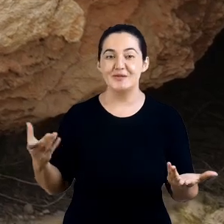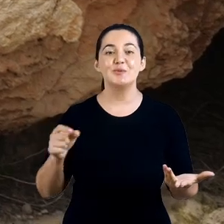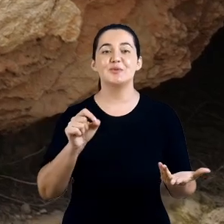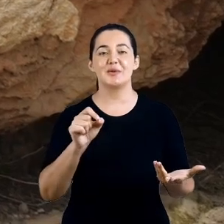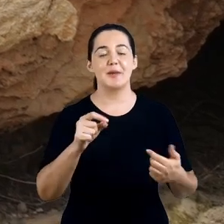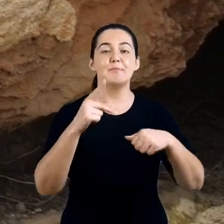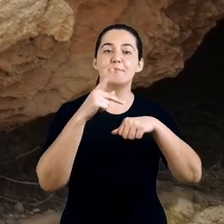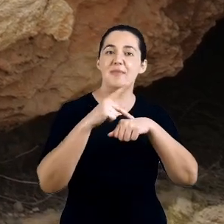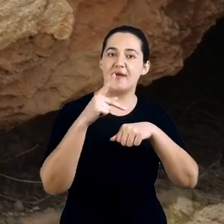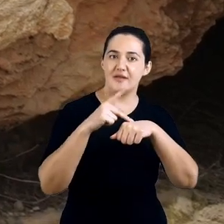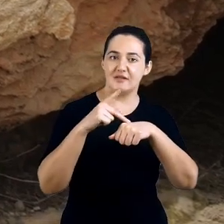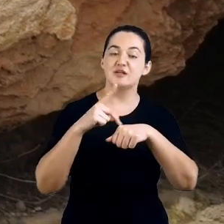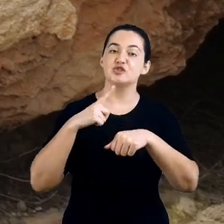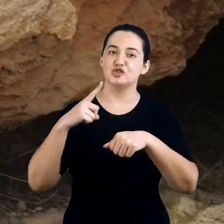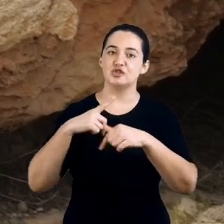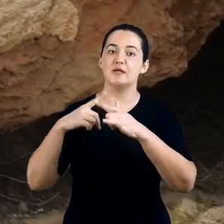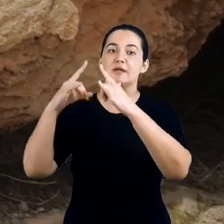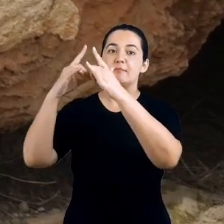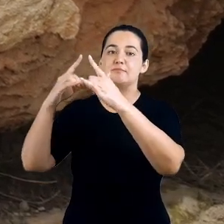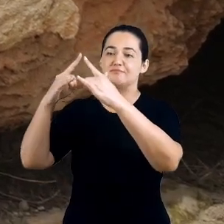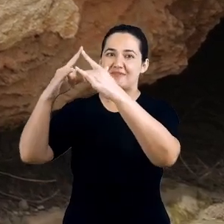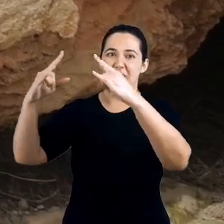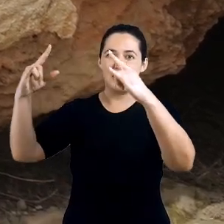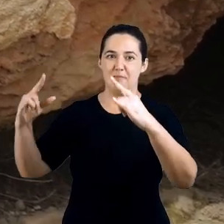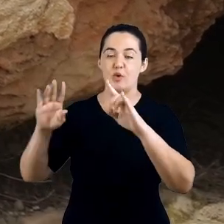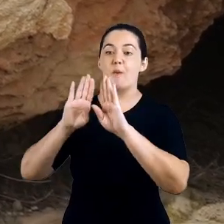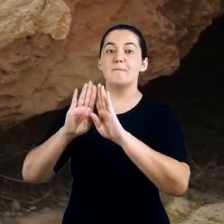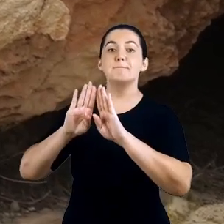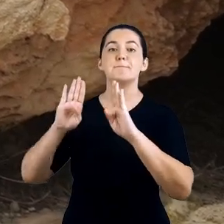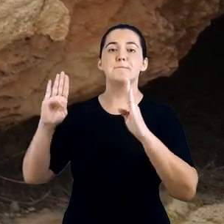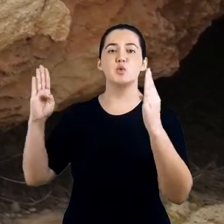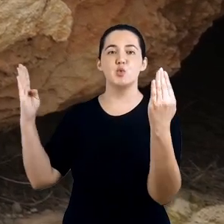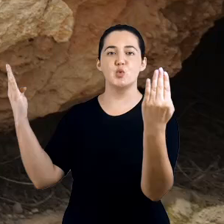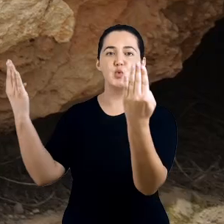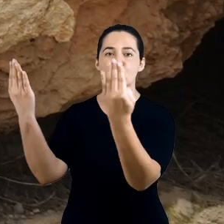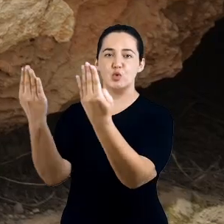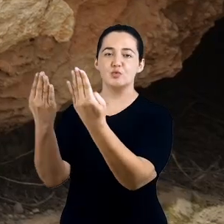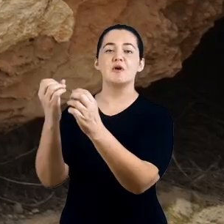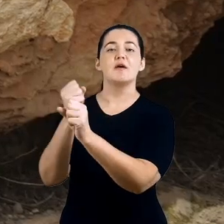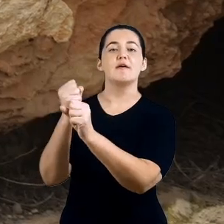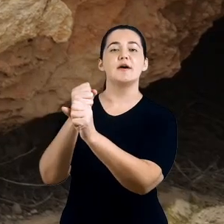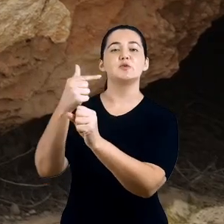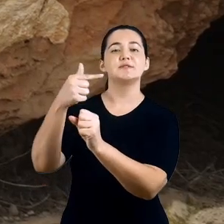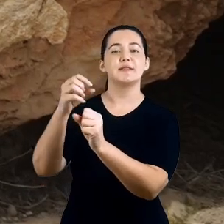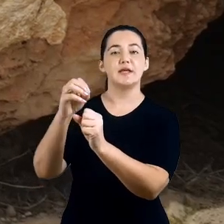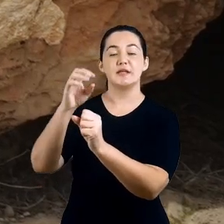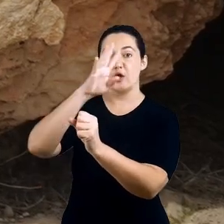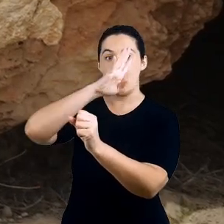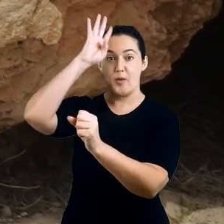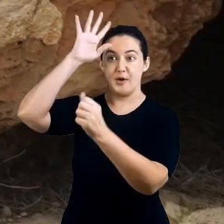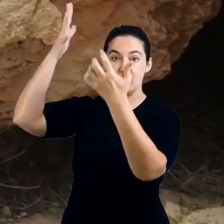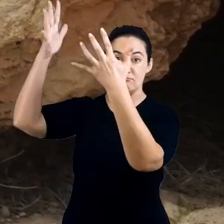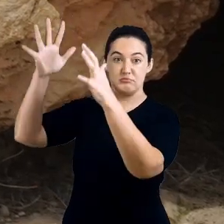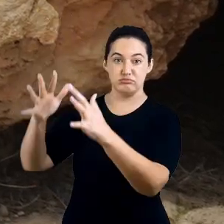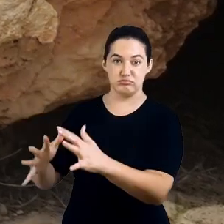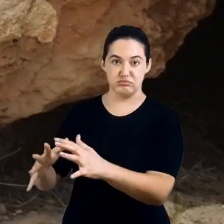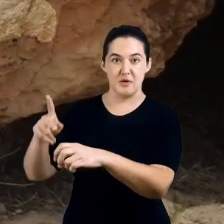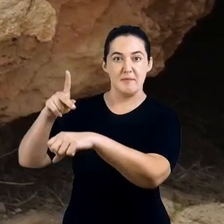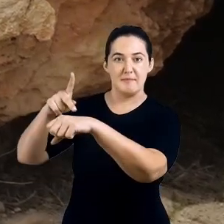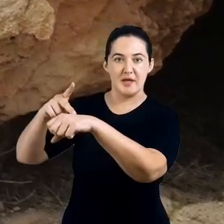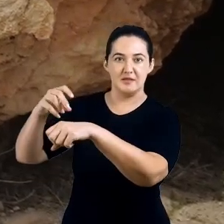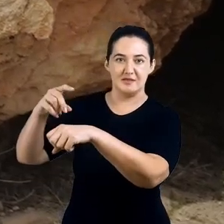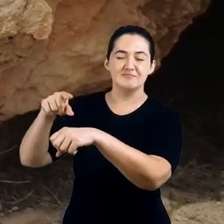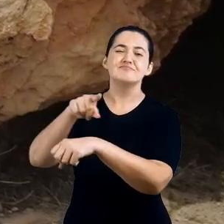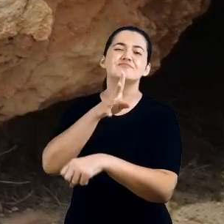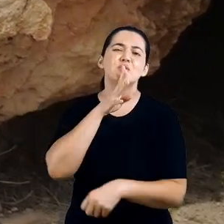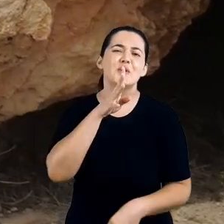aqui são as pedras que caíram do muro do templo no ano 70, quando os romanos destruíram esse lugar. Você conhece